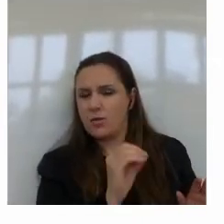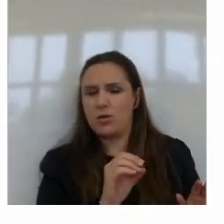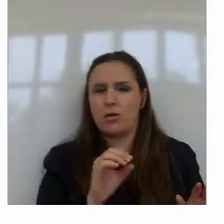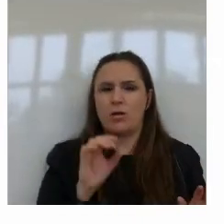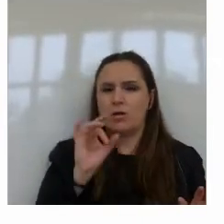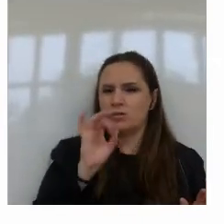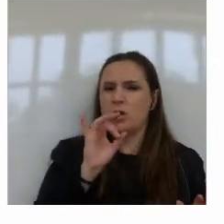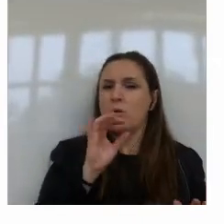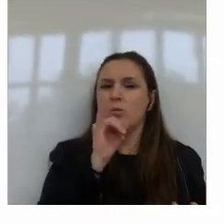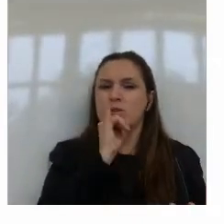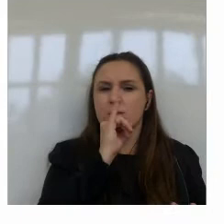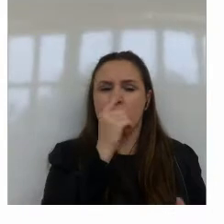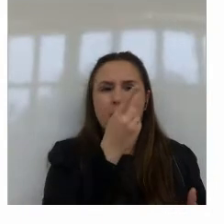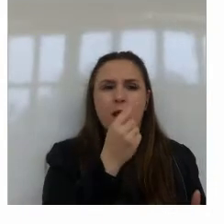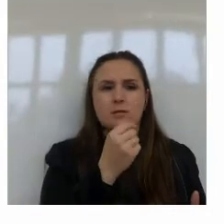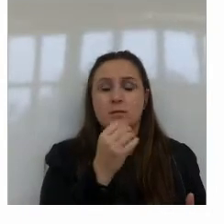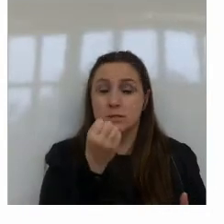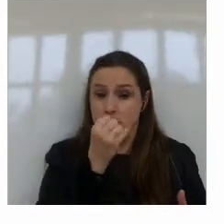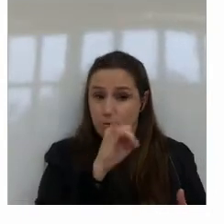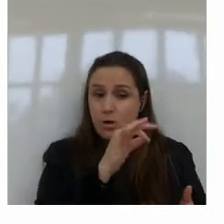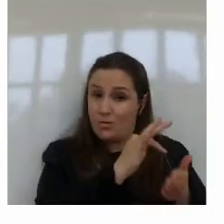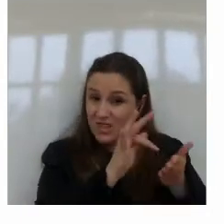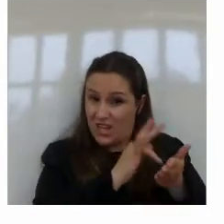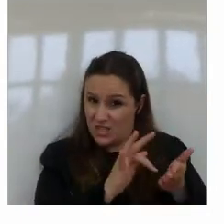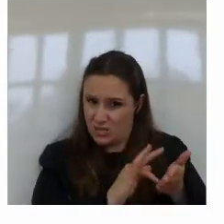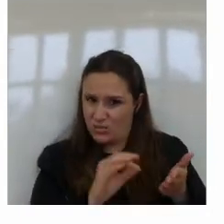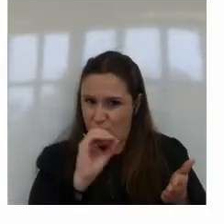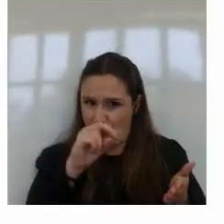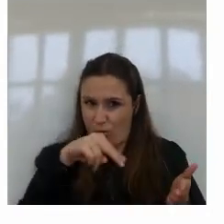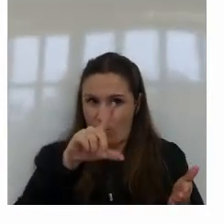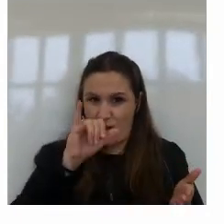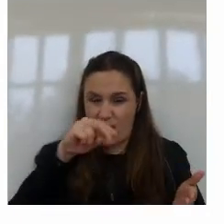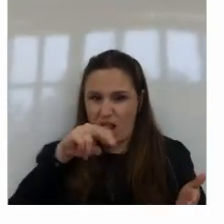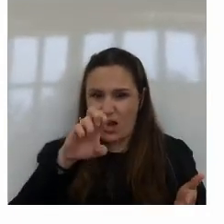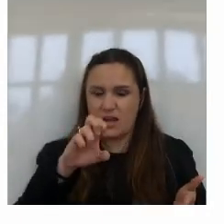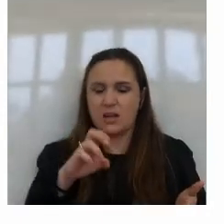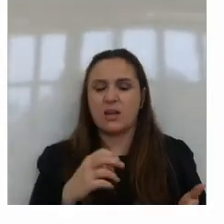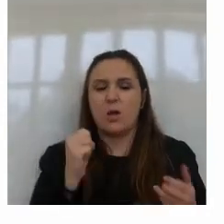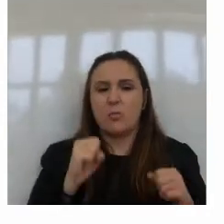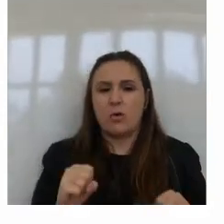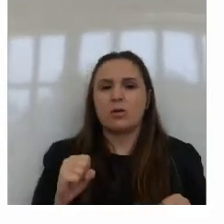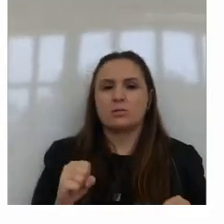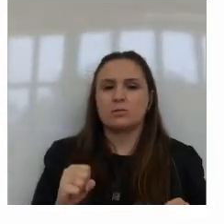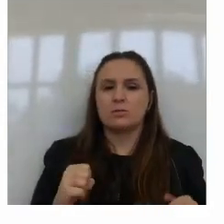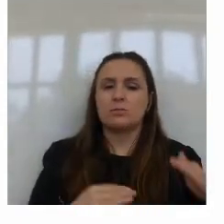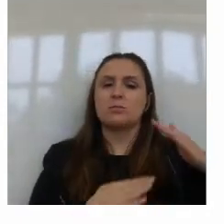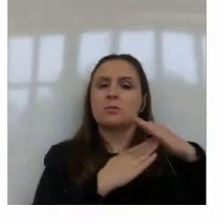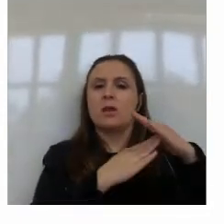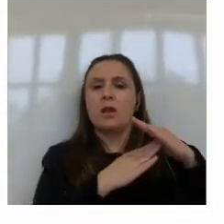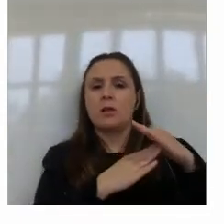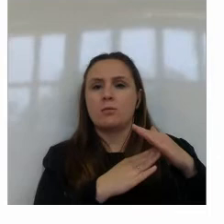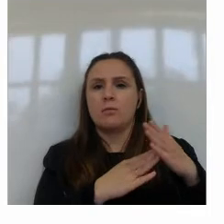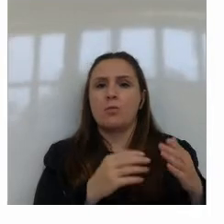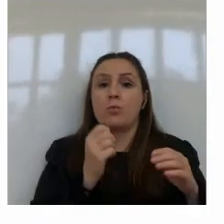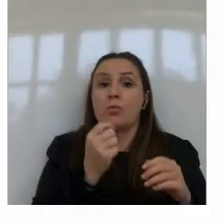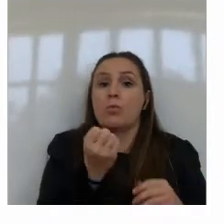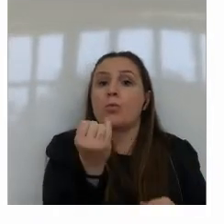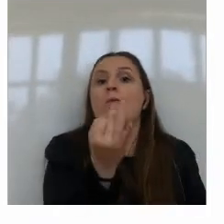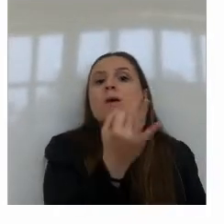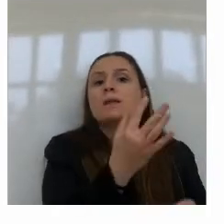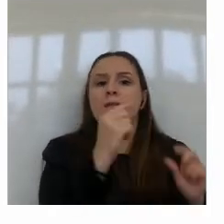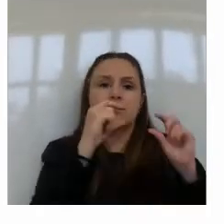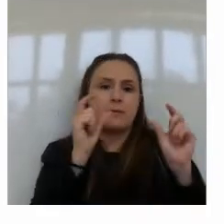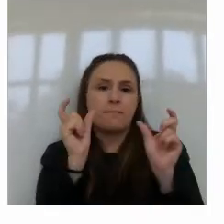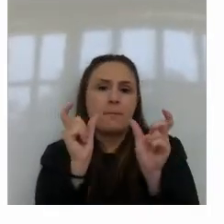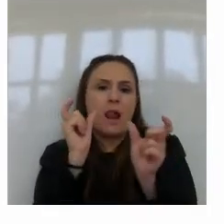apenas o arquivo. Eu vou dar só um exemplo aqui de marcar o texto online. Marcado o texto online, eu posso, inclusive, limitar, aqui